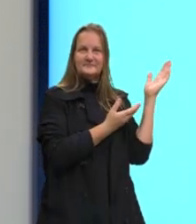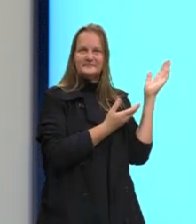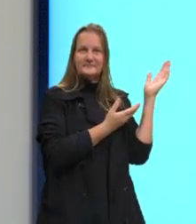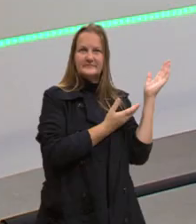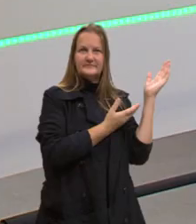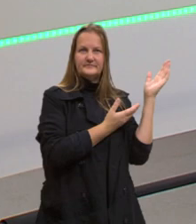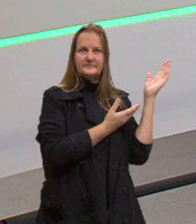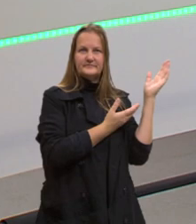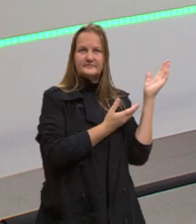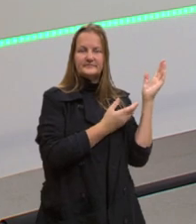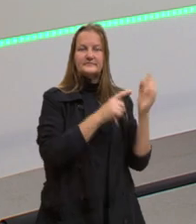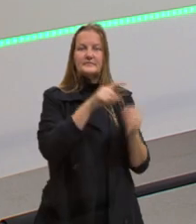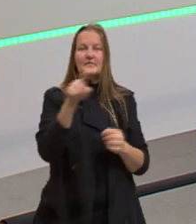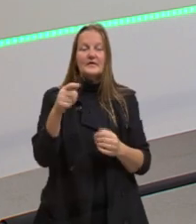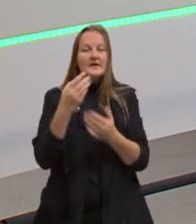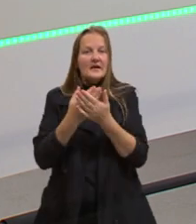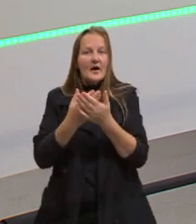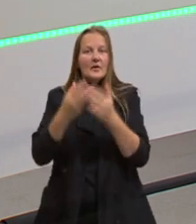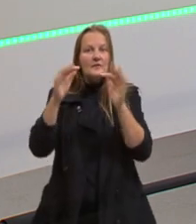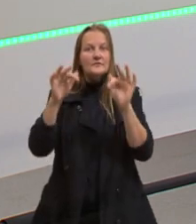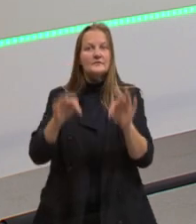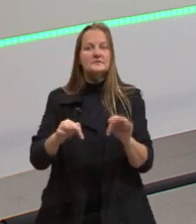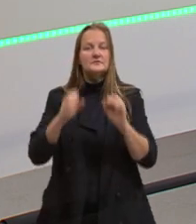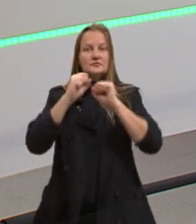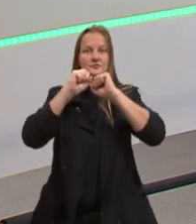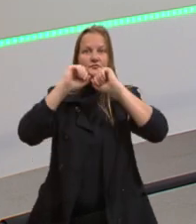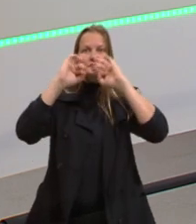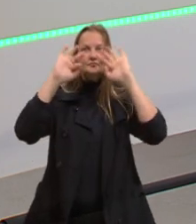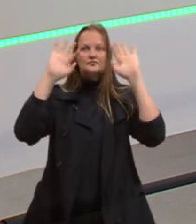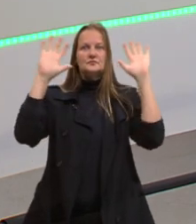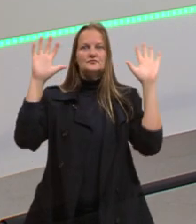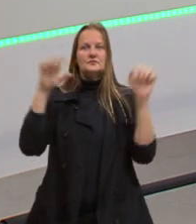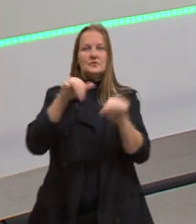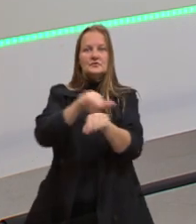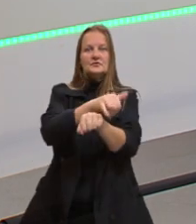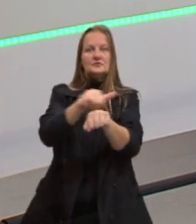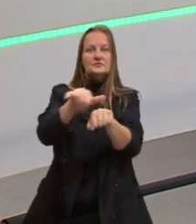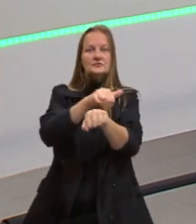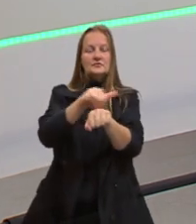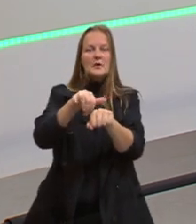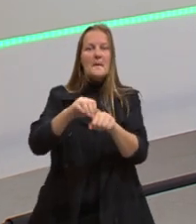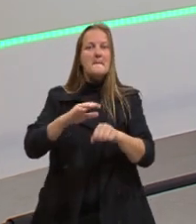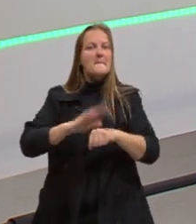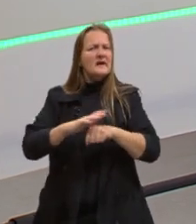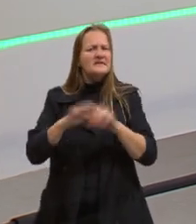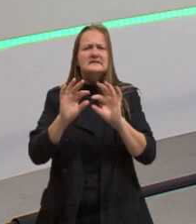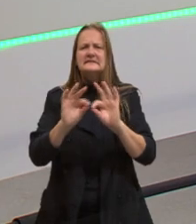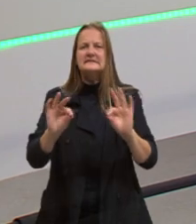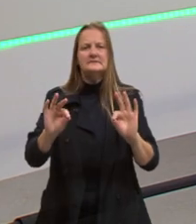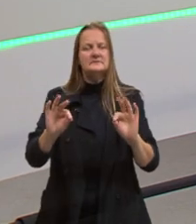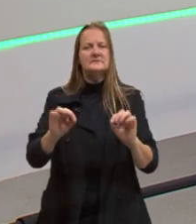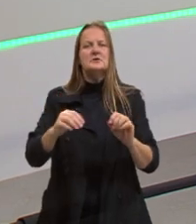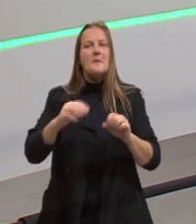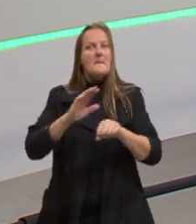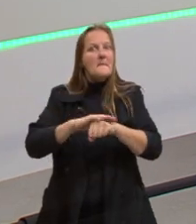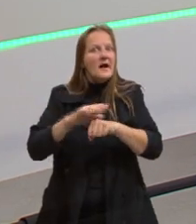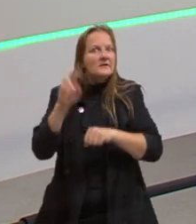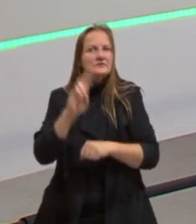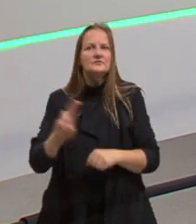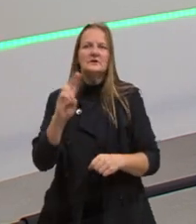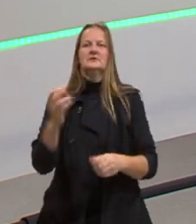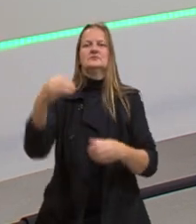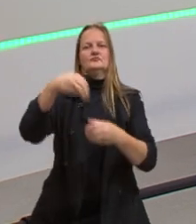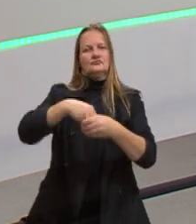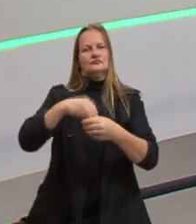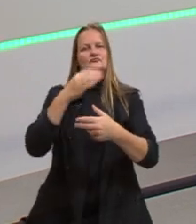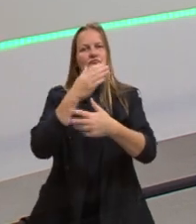de que você saiu no final dessa aula entendendo que essas técnicas são as técnicas mais comuns e mais usuais que vocês